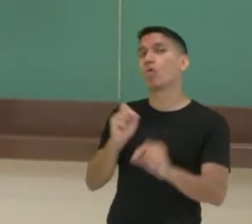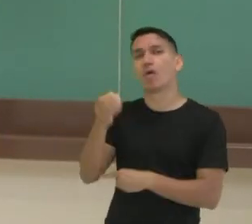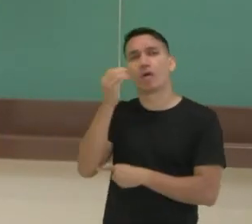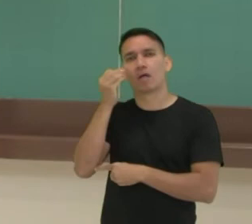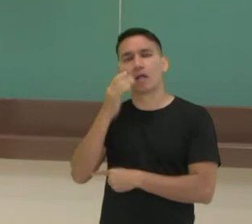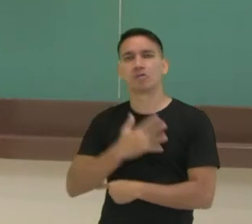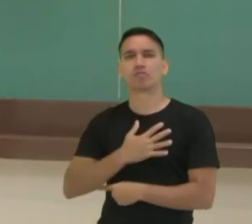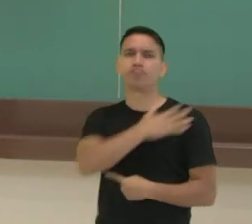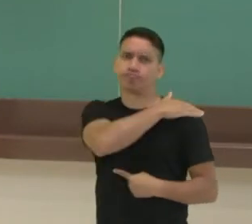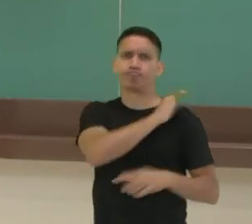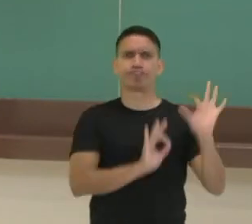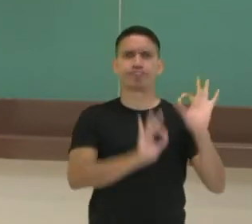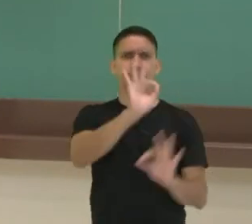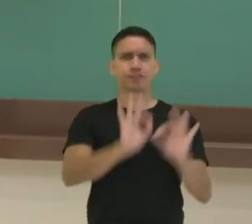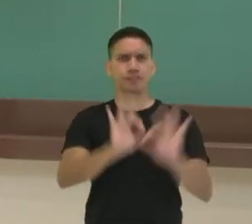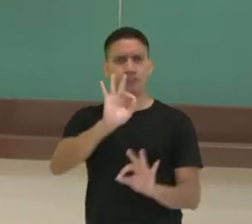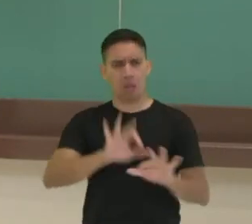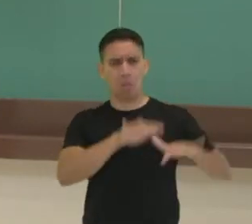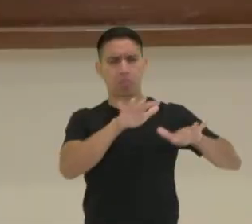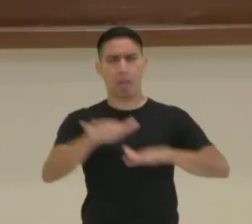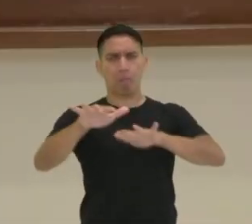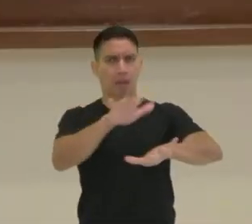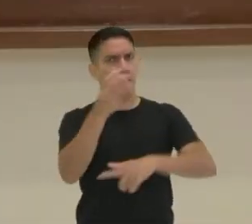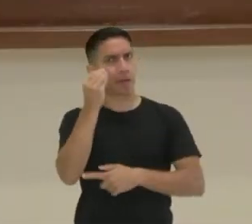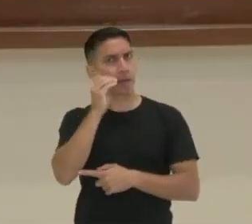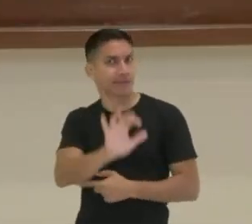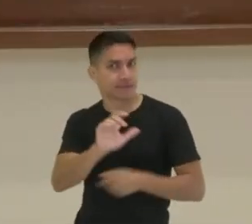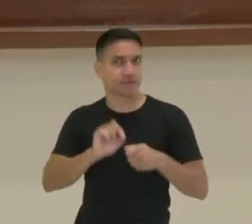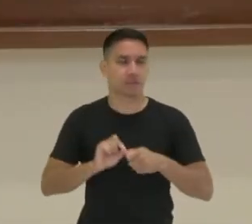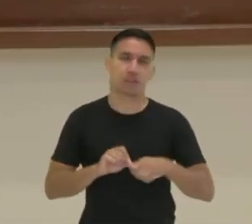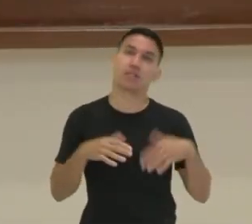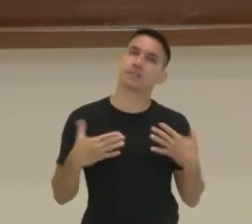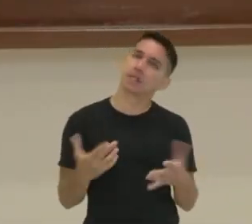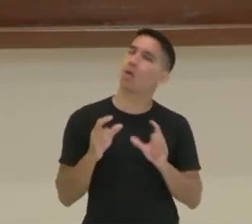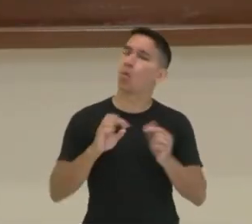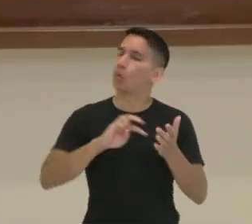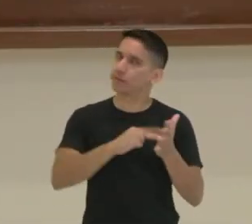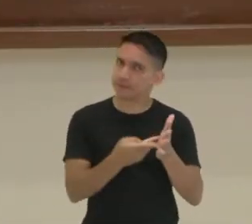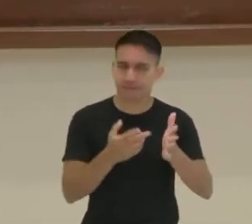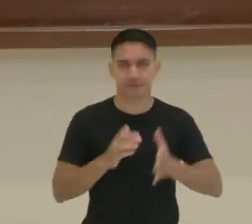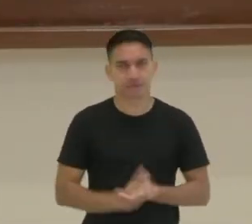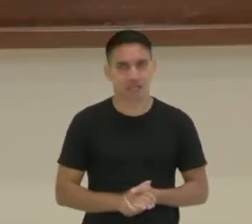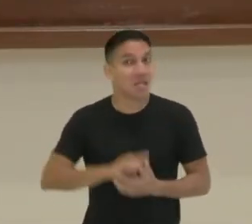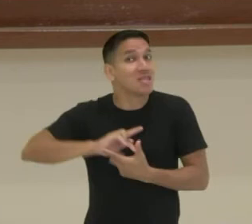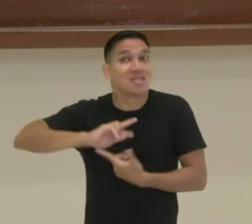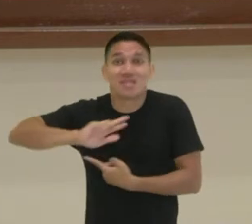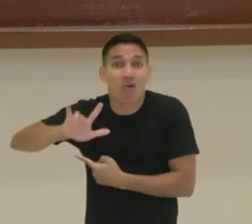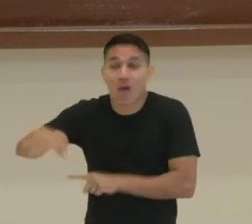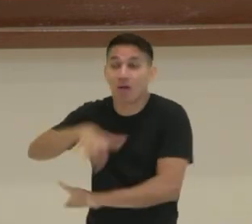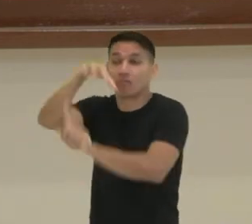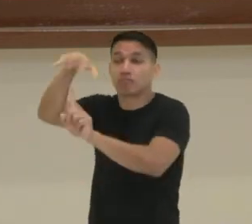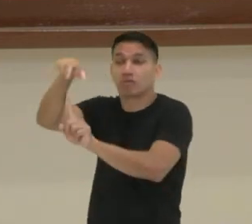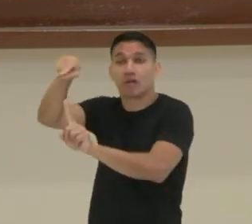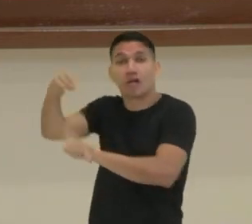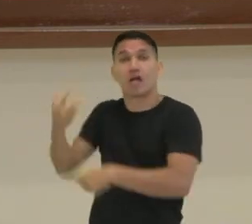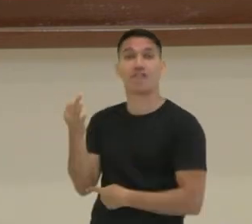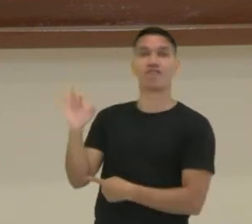militar organizada, ou seja, como não era a coroa francesa que fazia